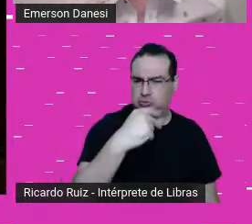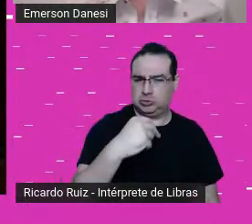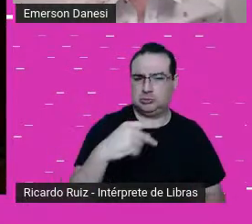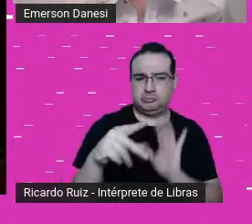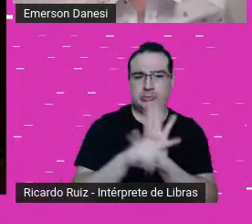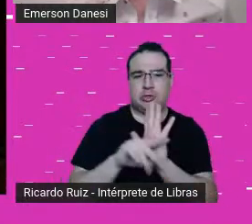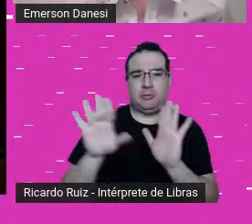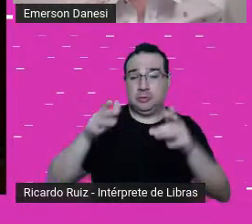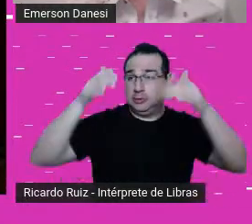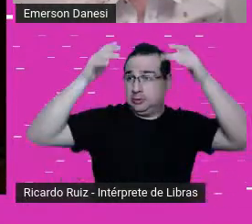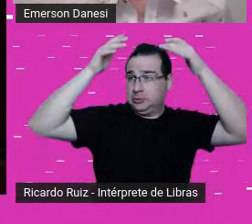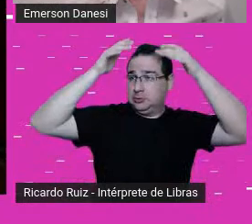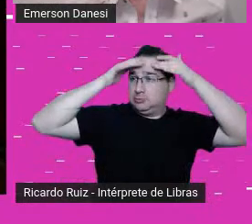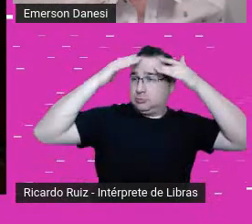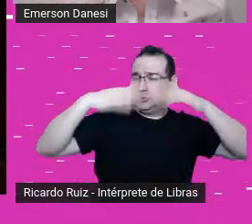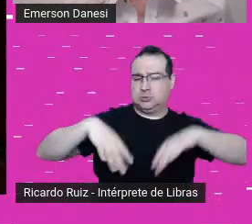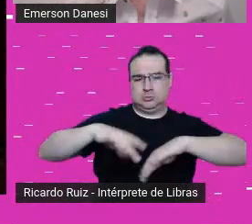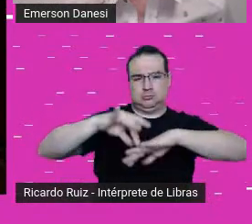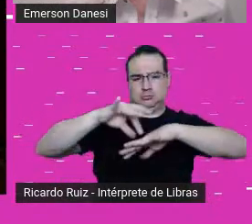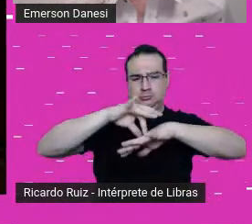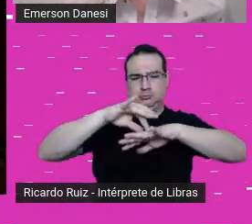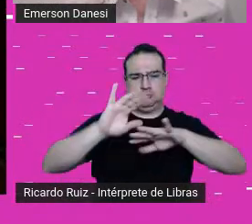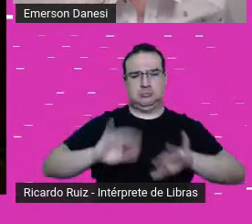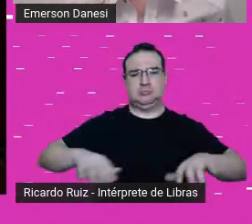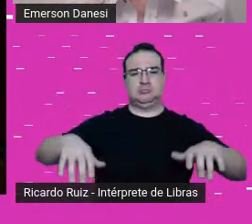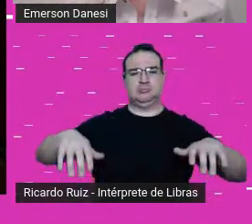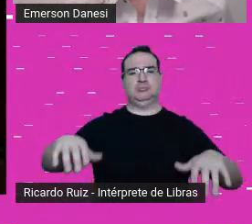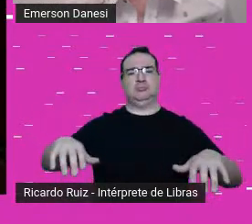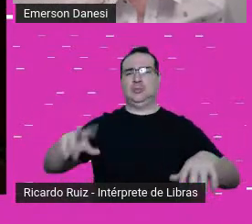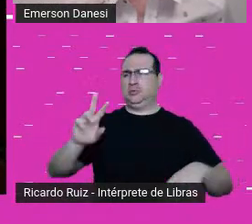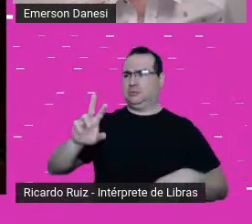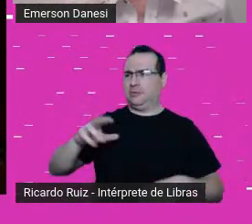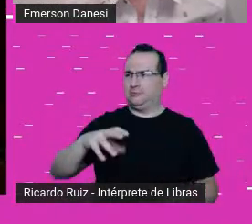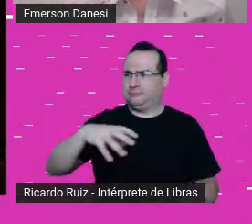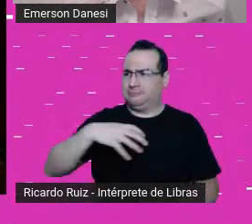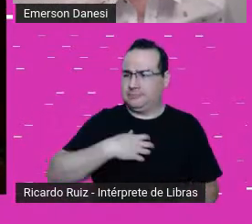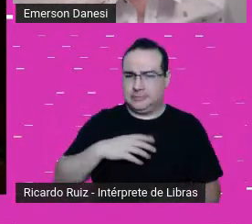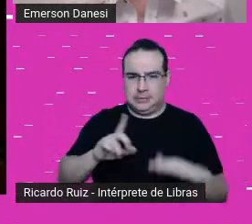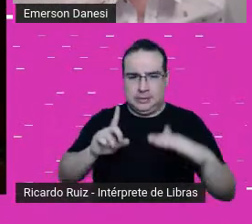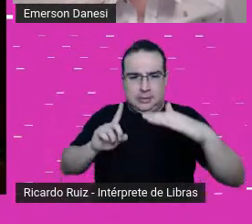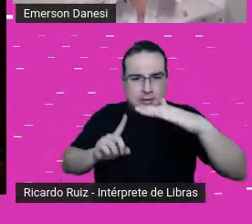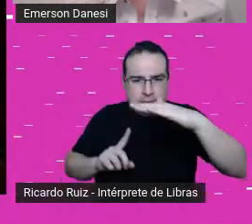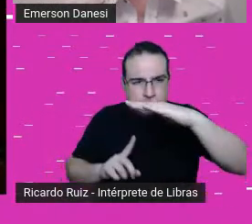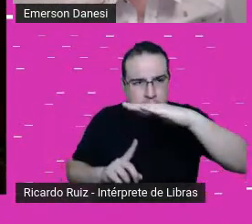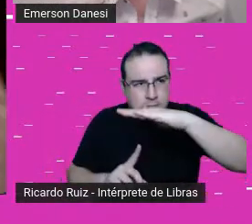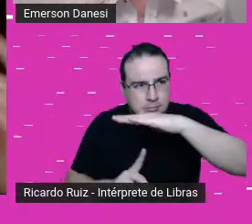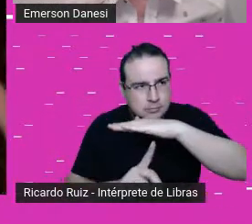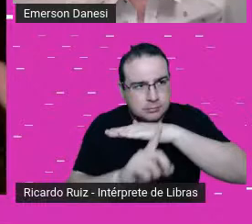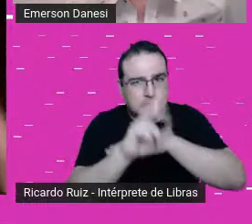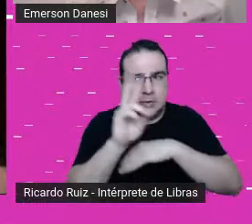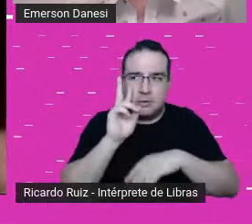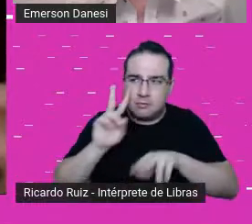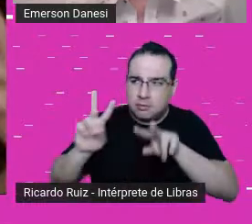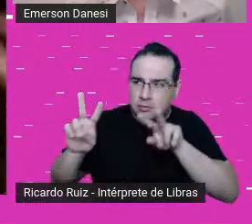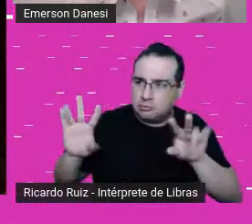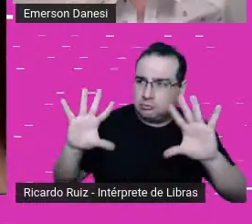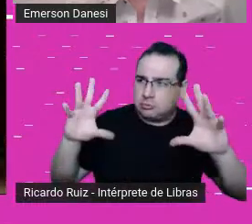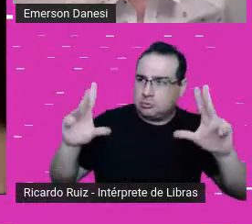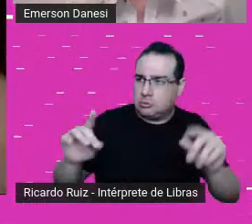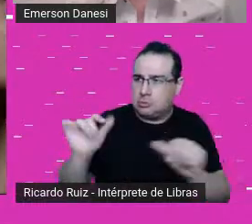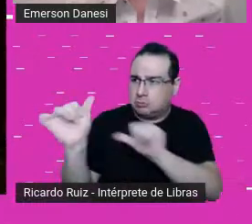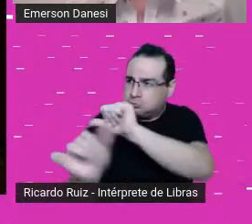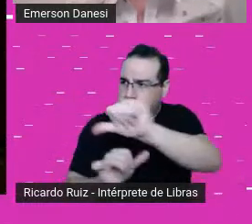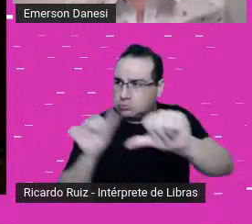E a sensação que eu tinha quando eu entrava nessa cidade e via esse cenário